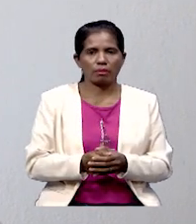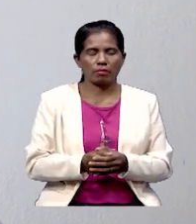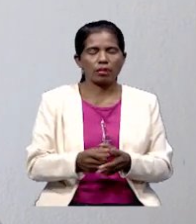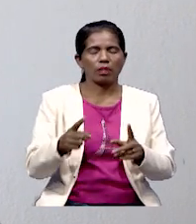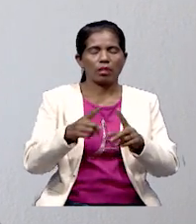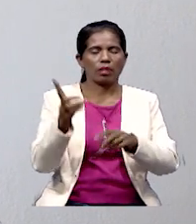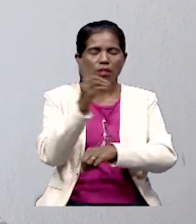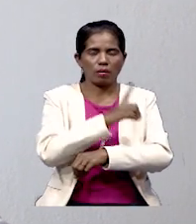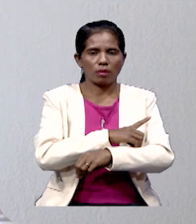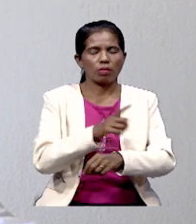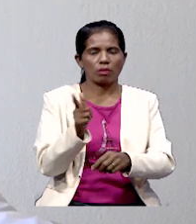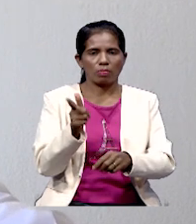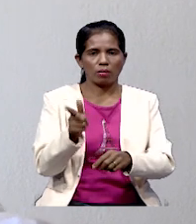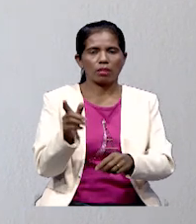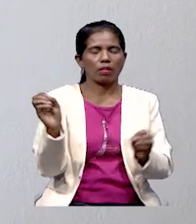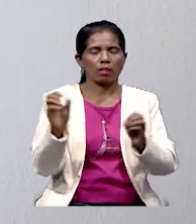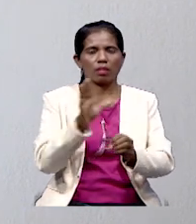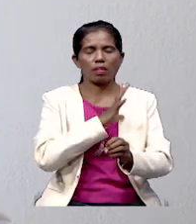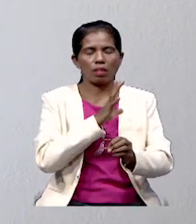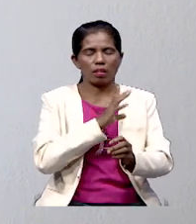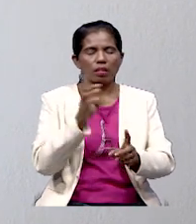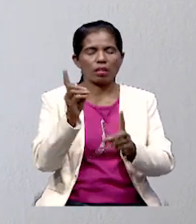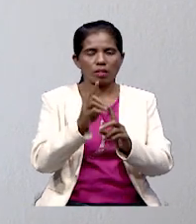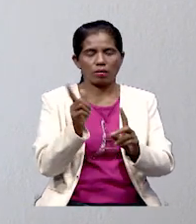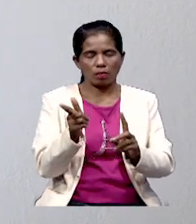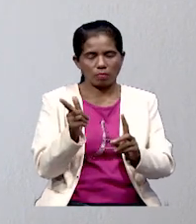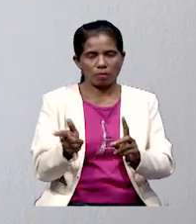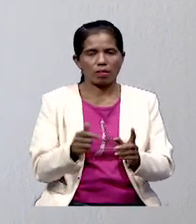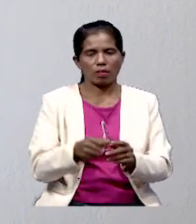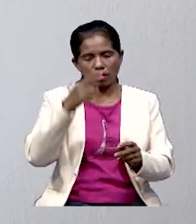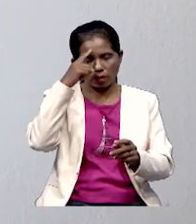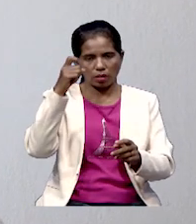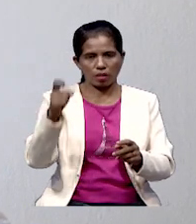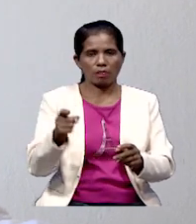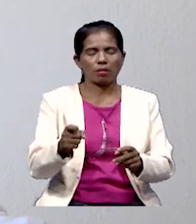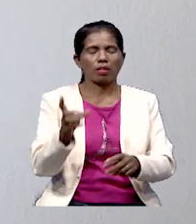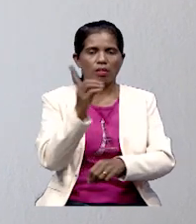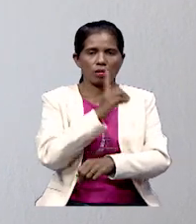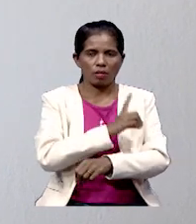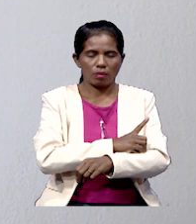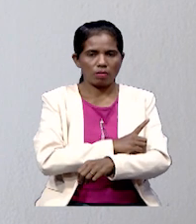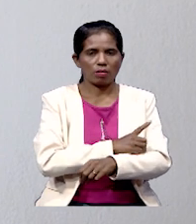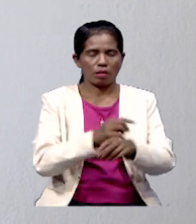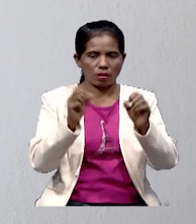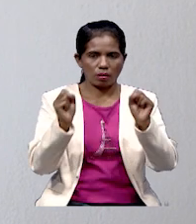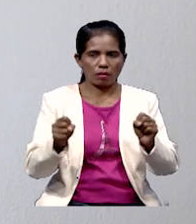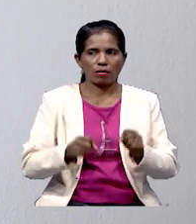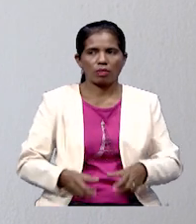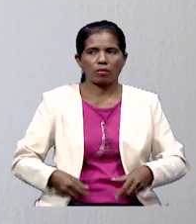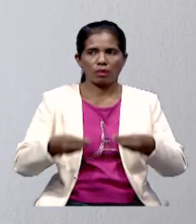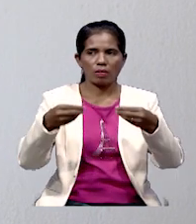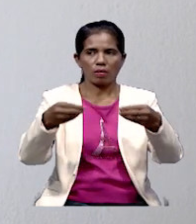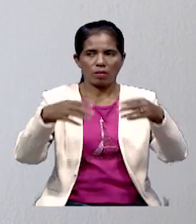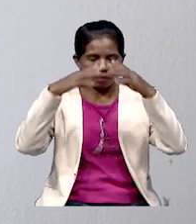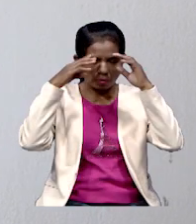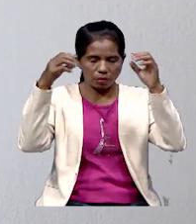lorong ruang nolong lah signifikan tengki hento lorong ruang nolong mana promulga tama ne lorong nong prazo masimo mana be foba by